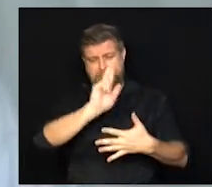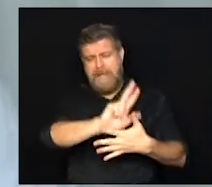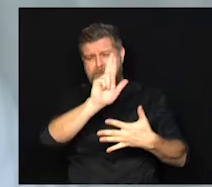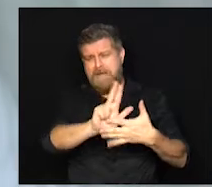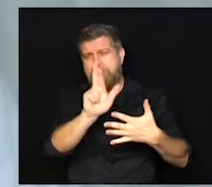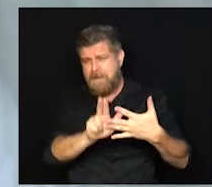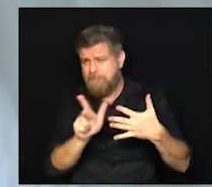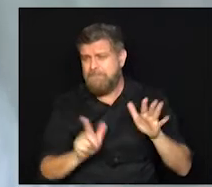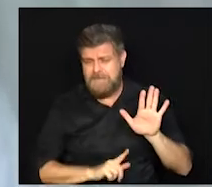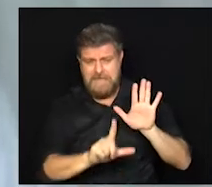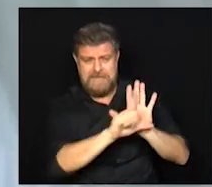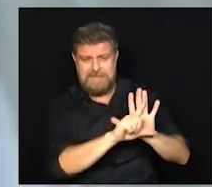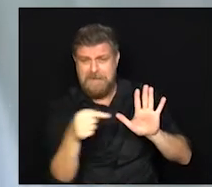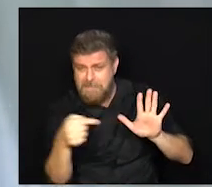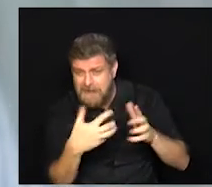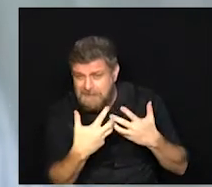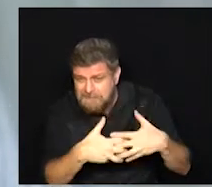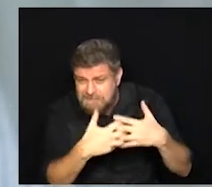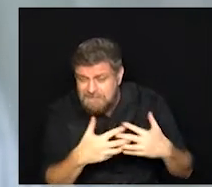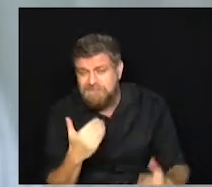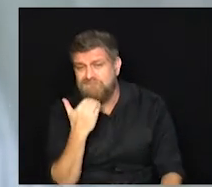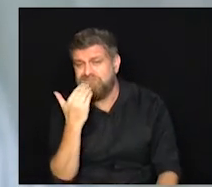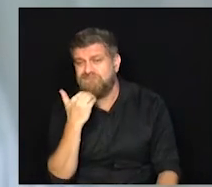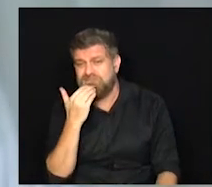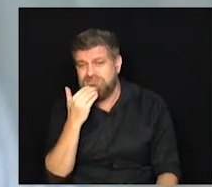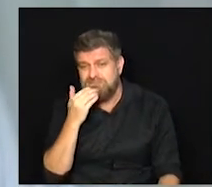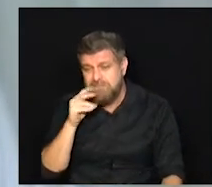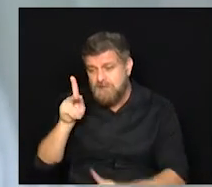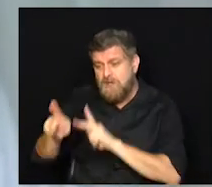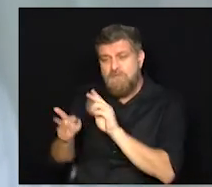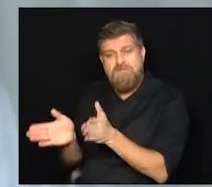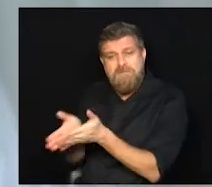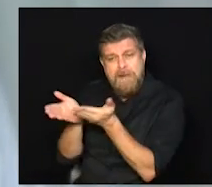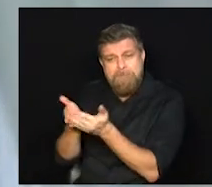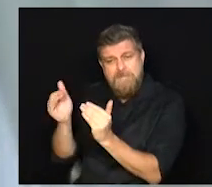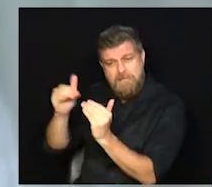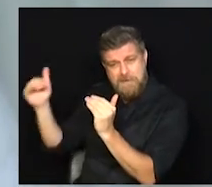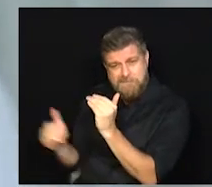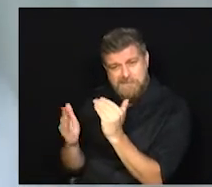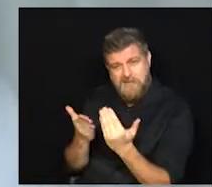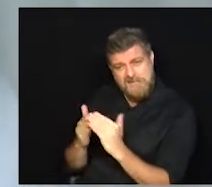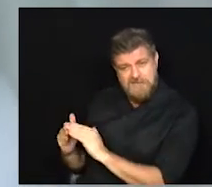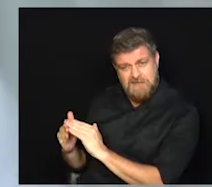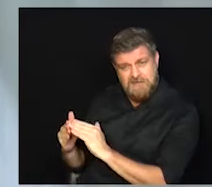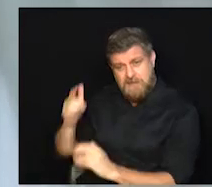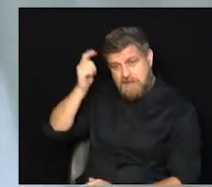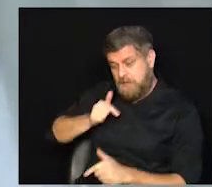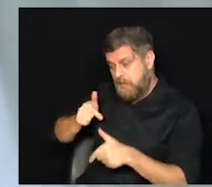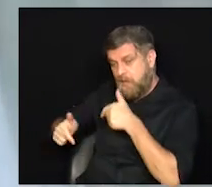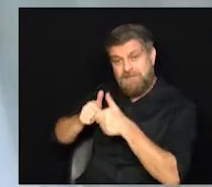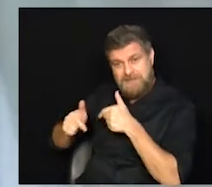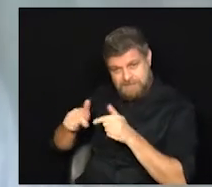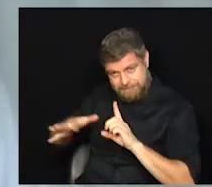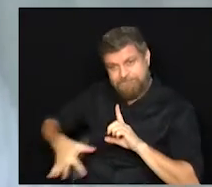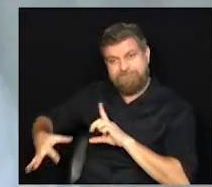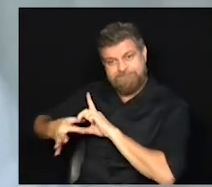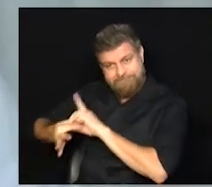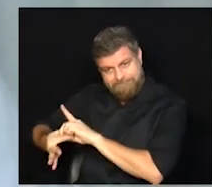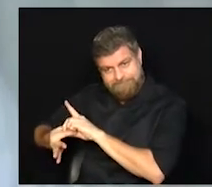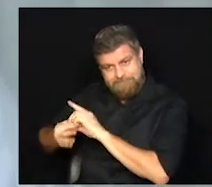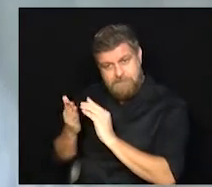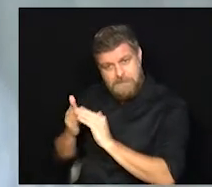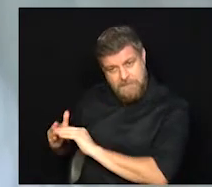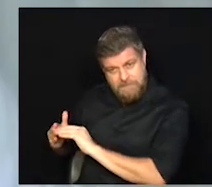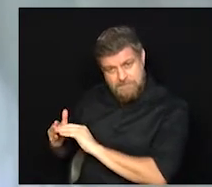a gente não vê efetividade. E a classe pobre, que a gente fala das periferias, e eu trabalho muito com a periferia, a gente